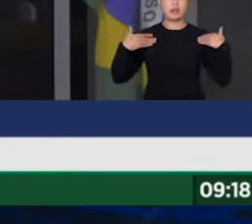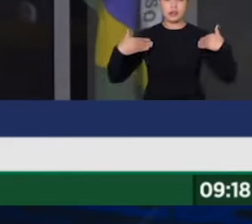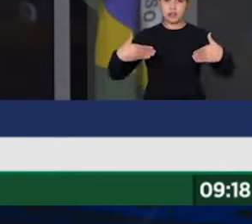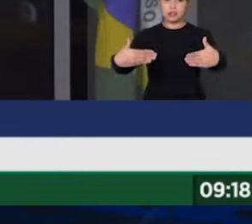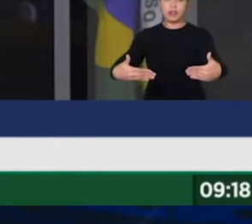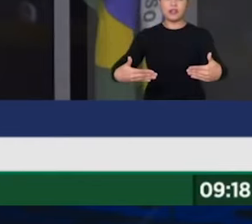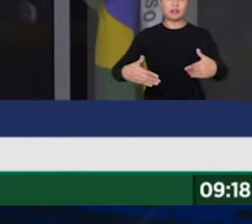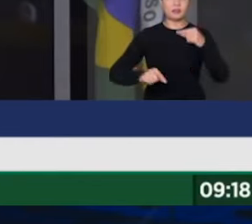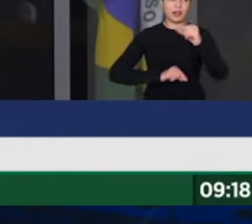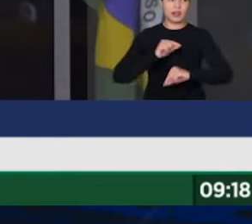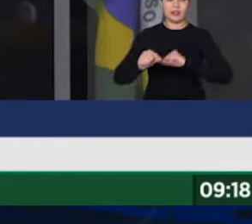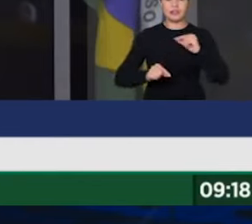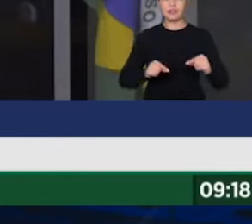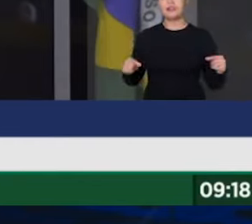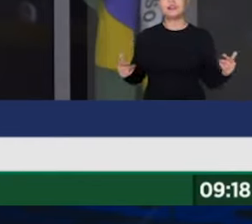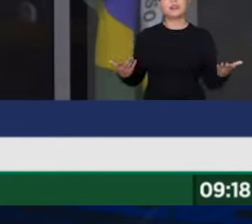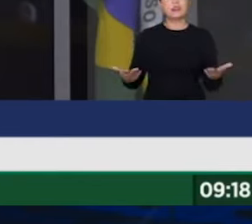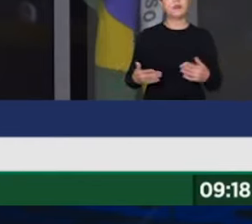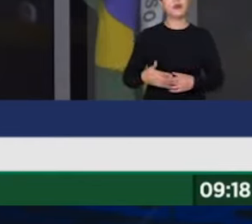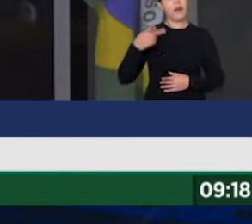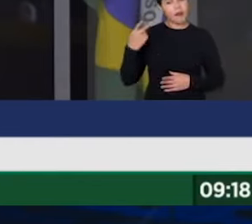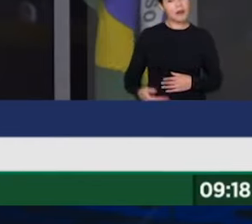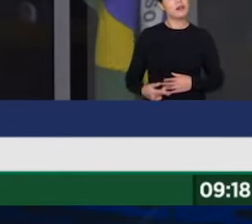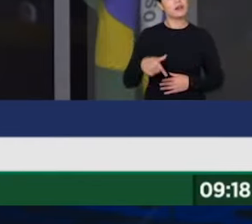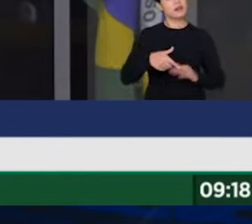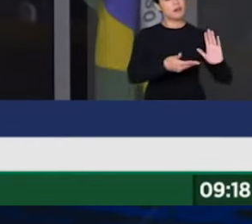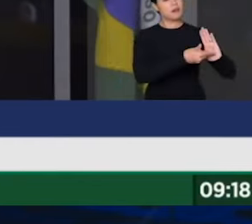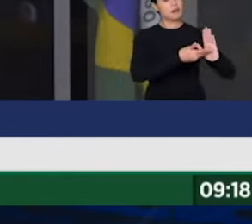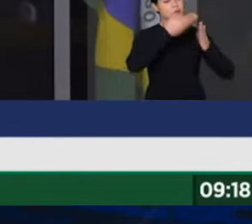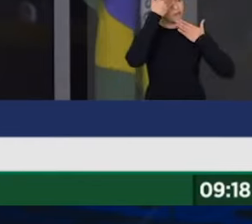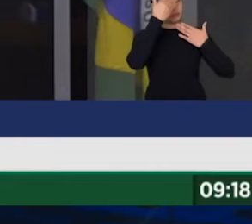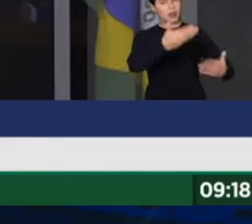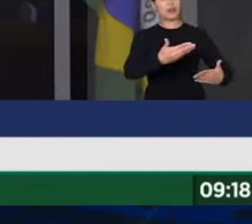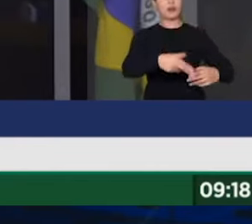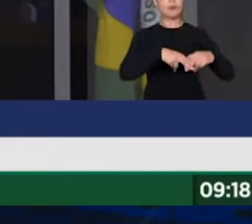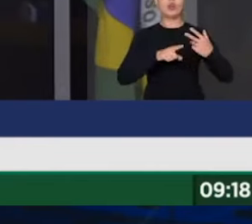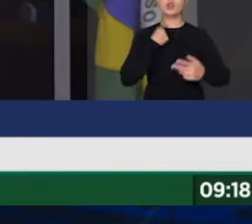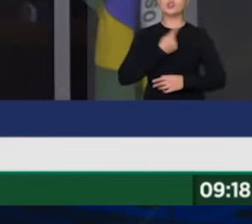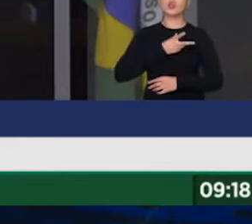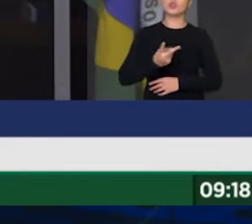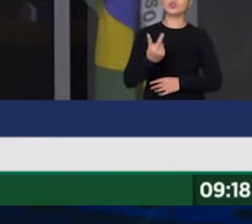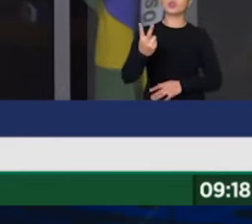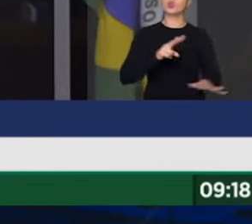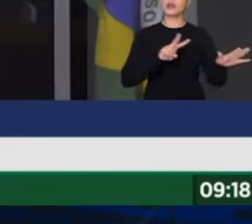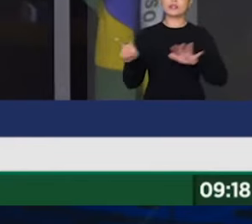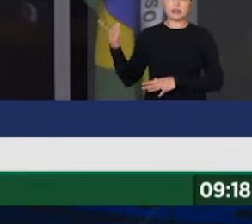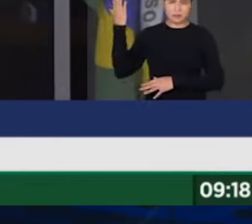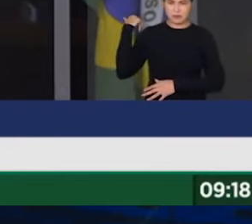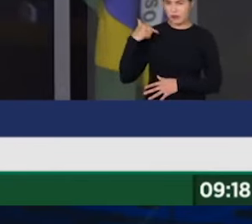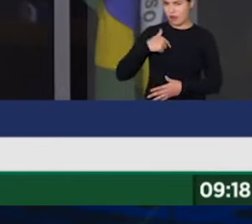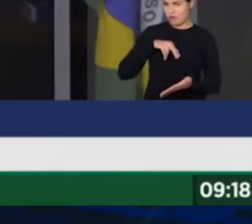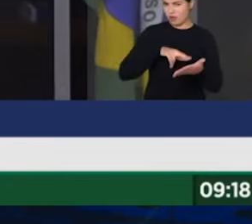eu quero agradecer à Câmara dos Deputados, conseguimos, há 2 semanas, fui relator desse projeto, um projeto do deputado